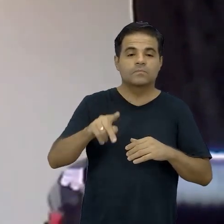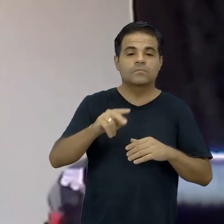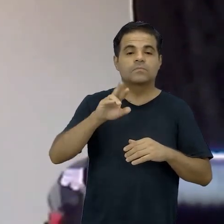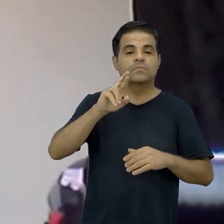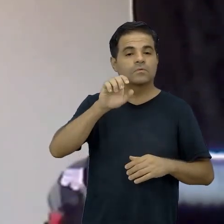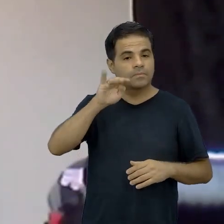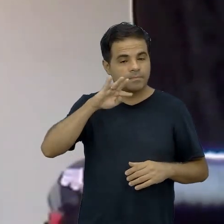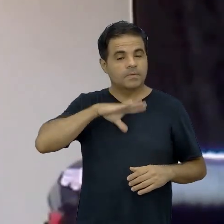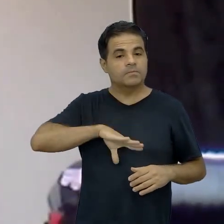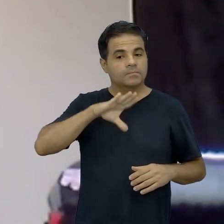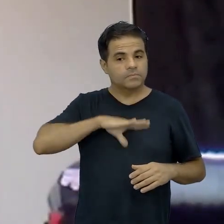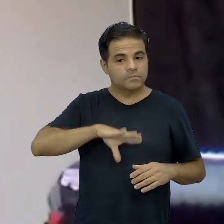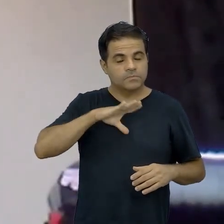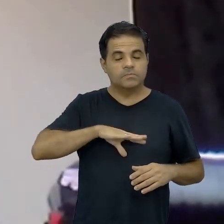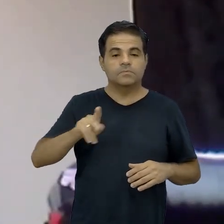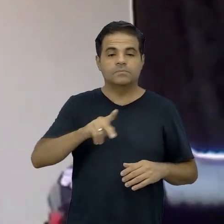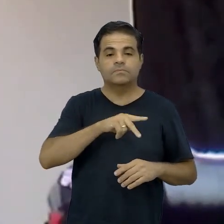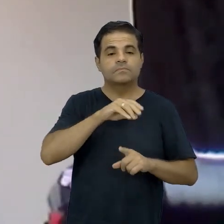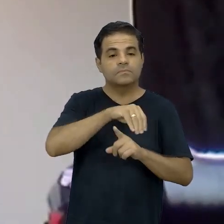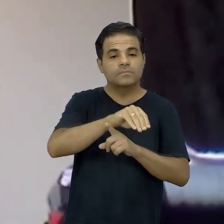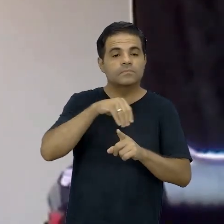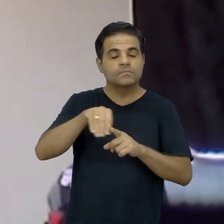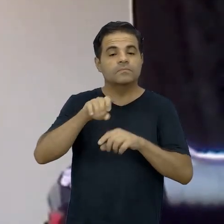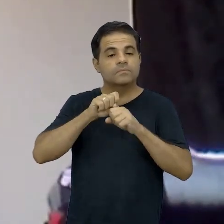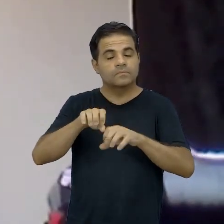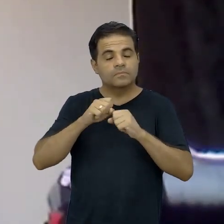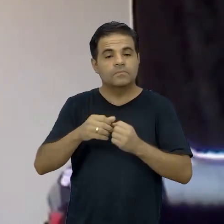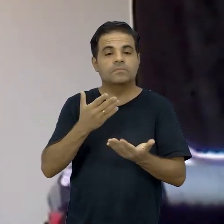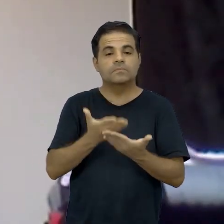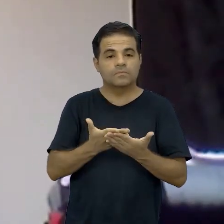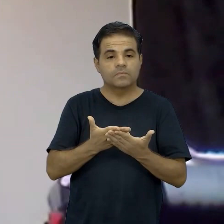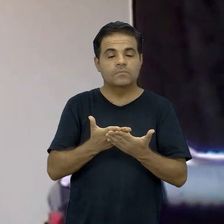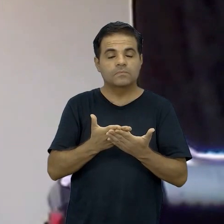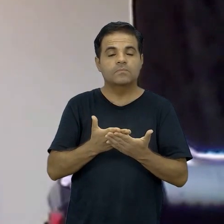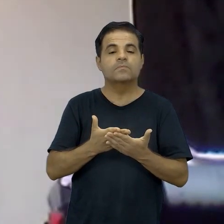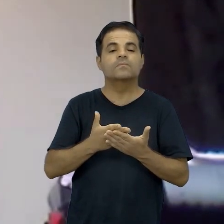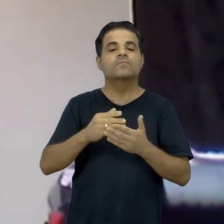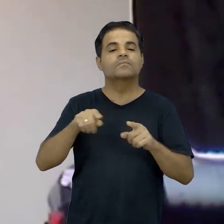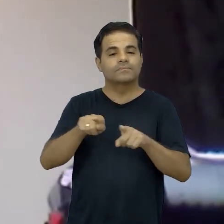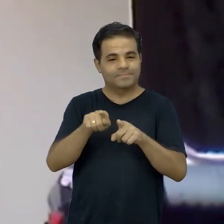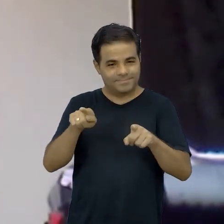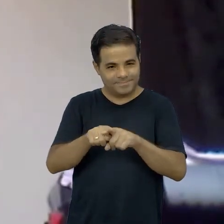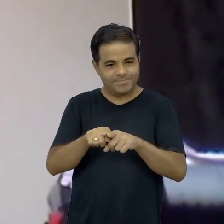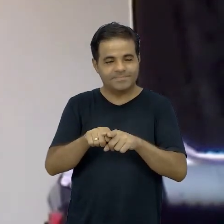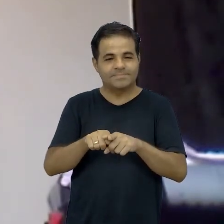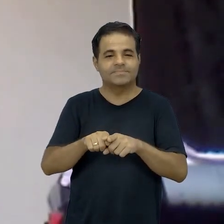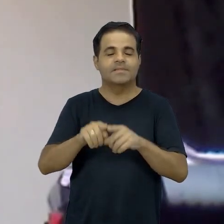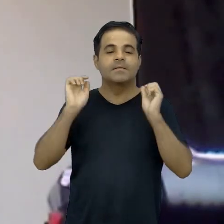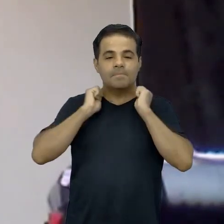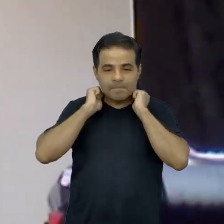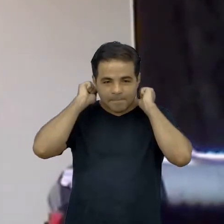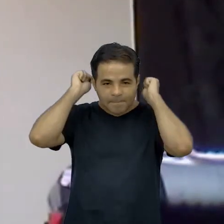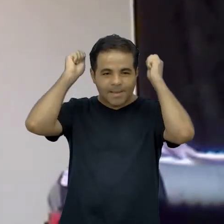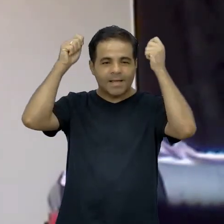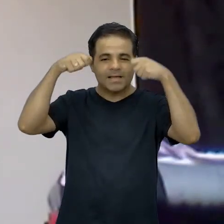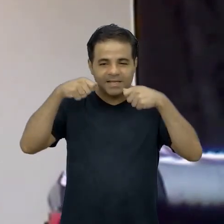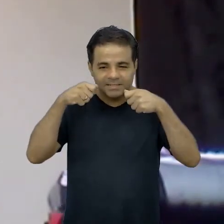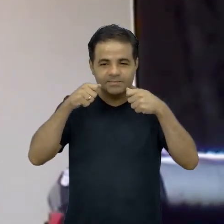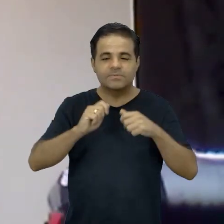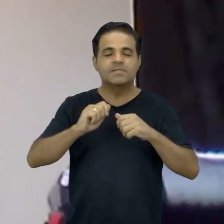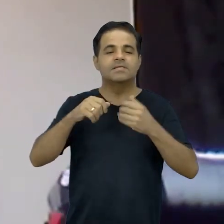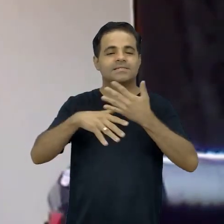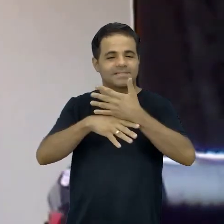língua portuguesa, ministro aulas na Escola Estadual Diva Figueiredo da Silveira, em Paraguaçu Paulista, na diretoria